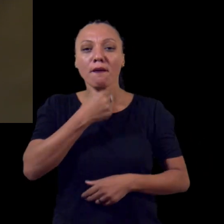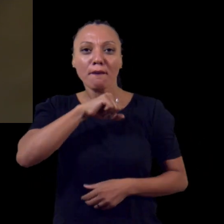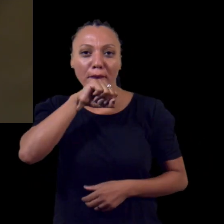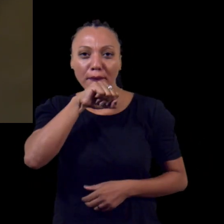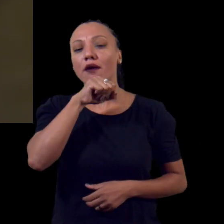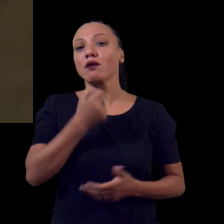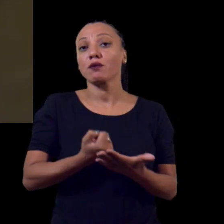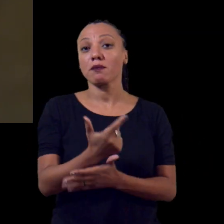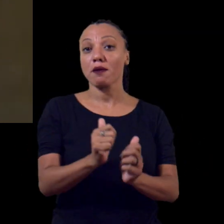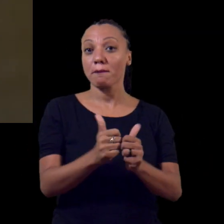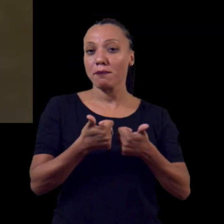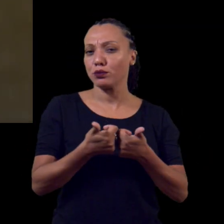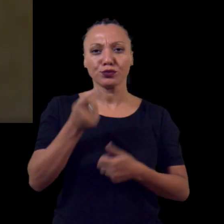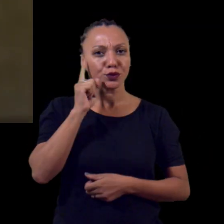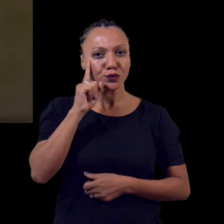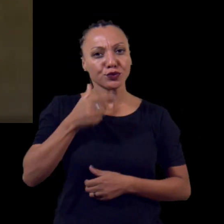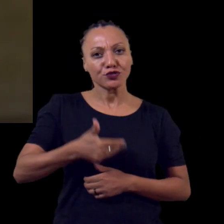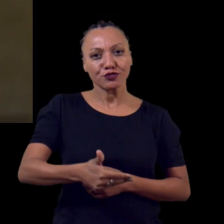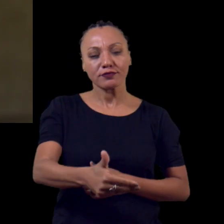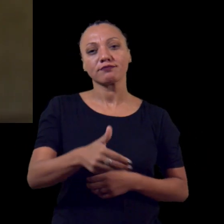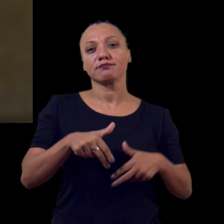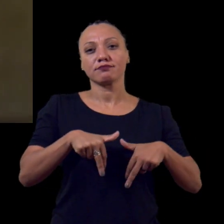de mão dada, tudo, né? E